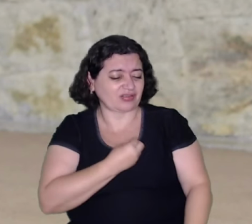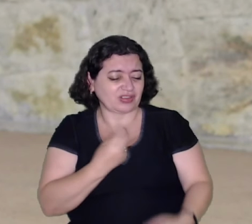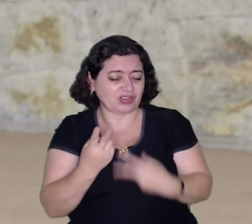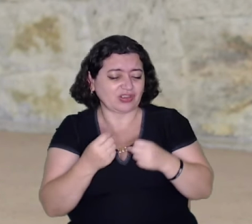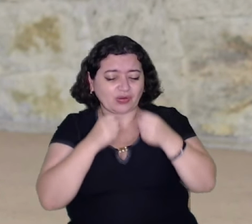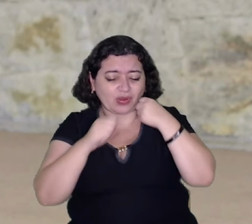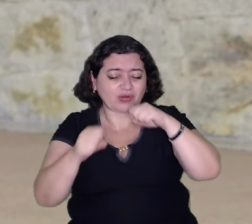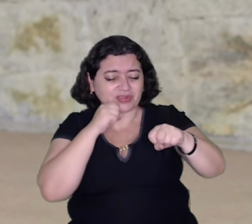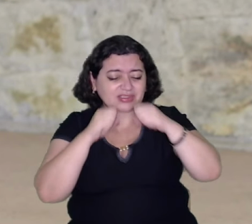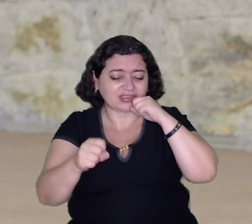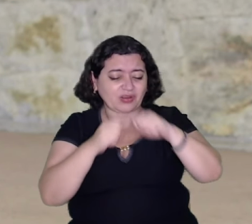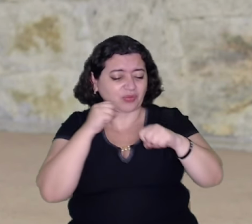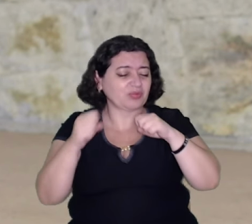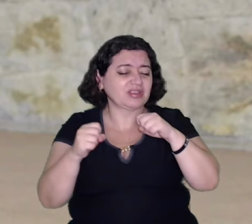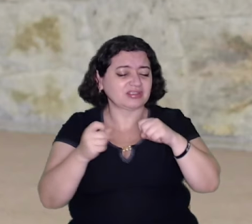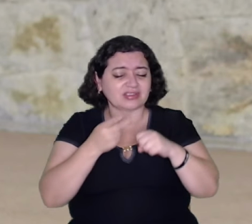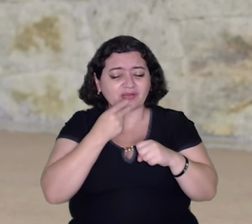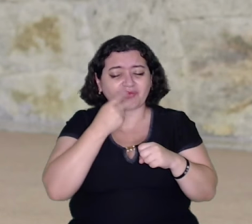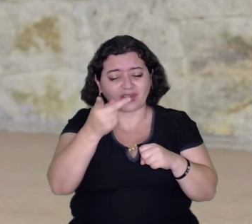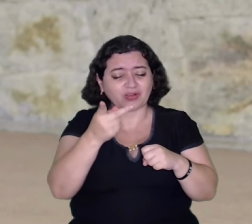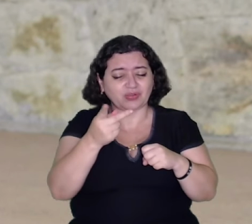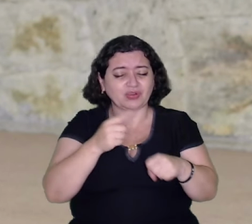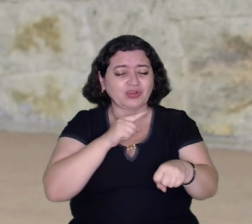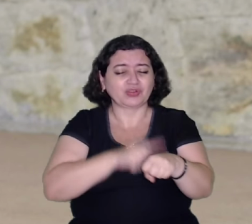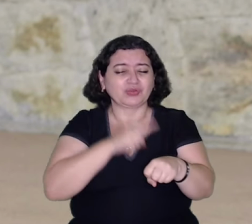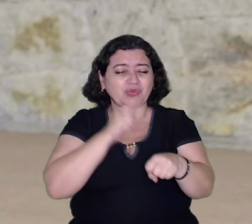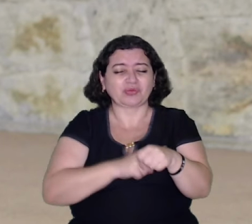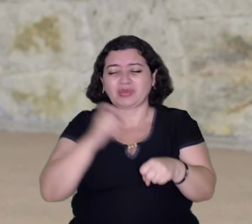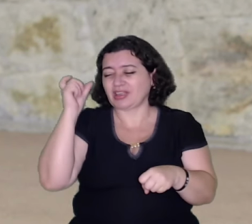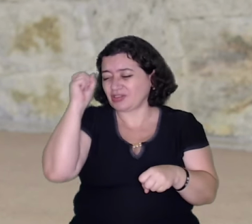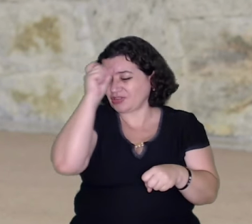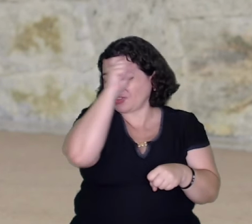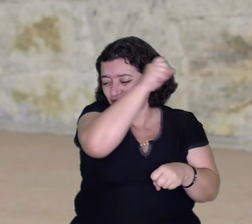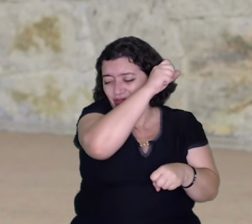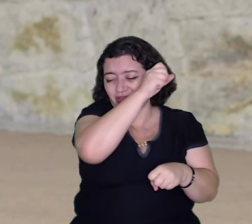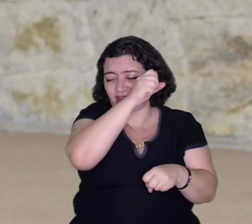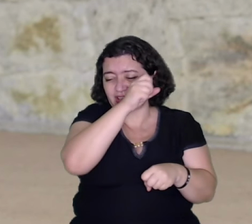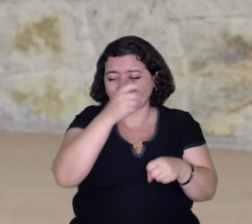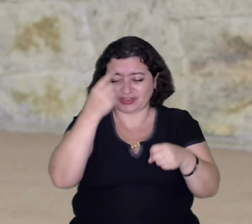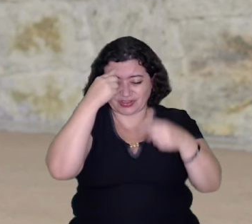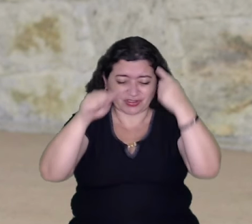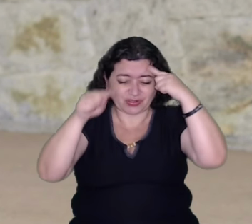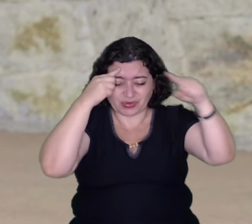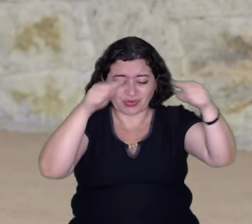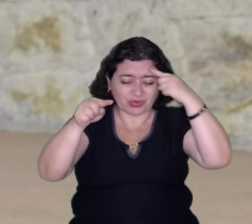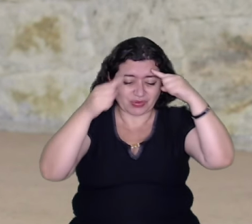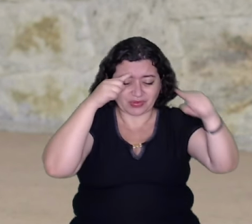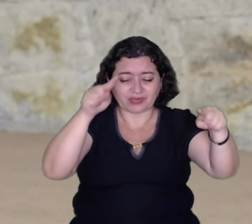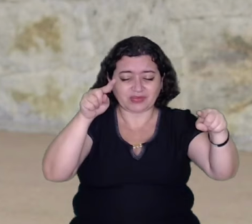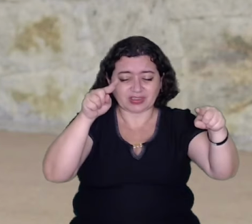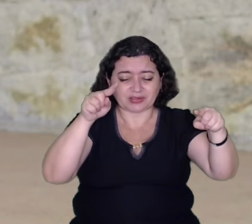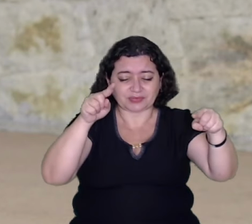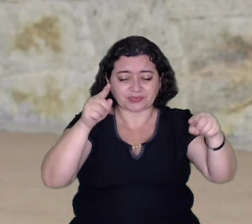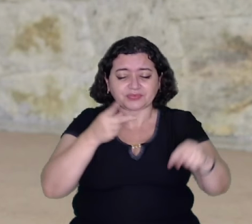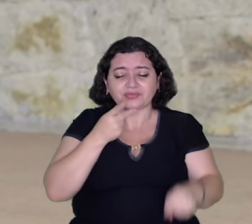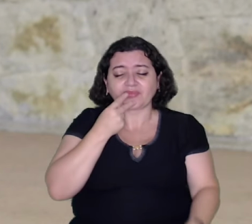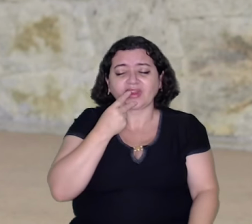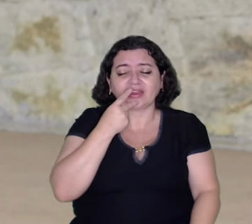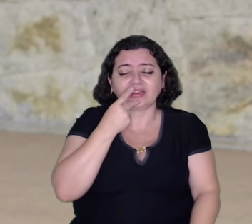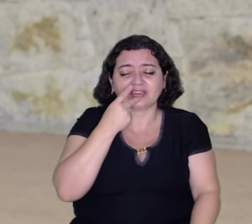lá no passado, no momento de dificuldade, no momento de dúvida, ele diz